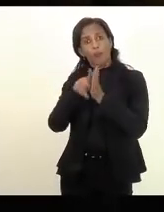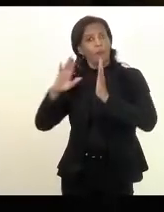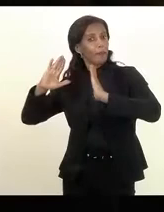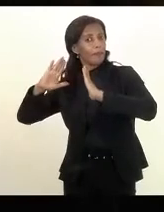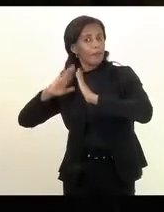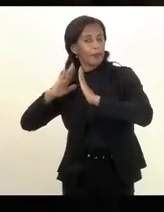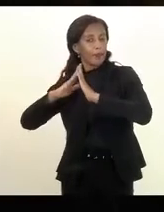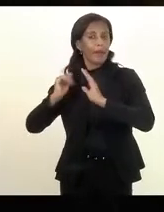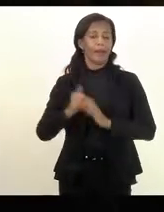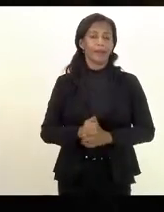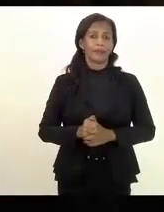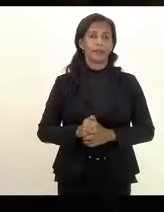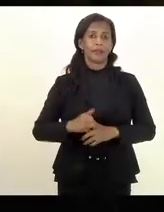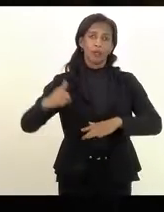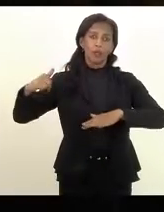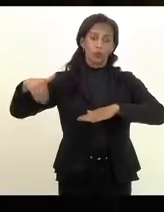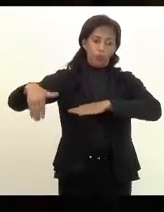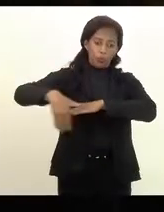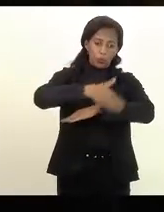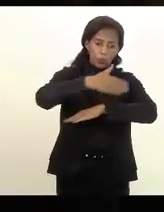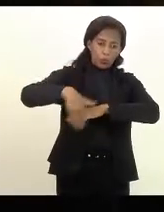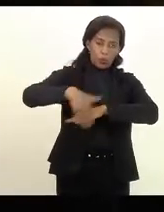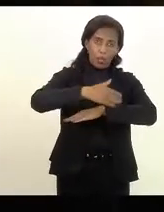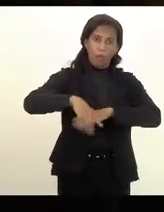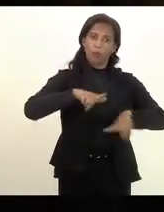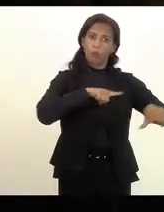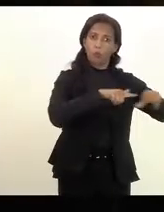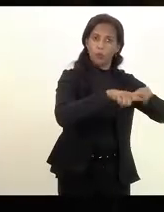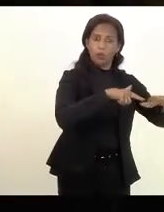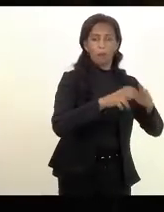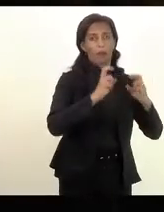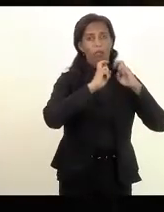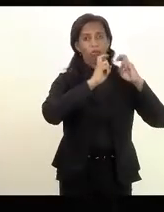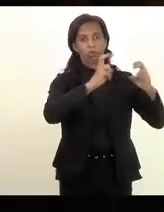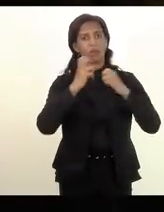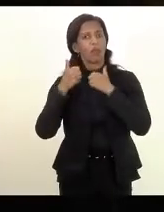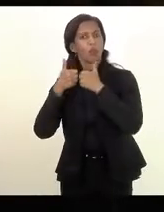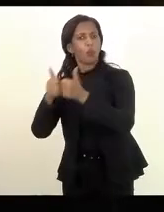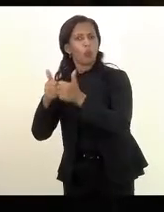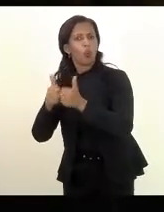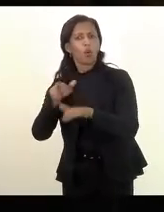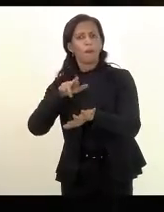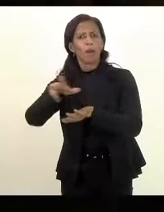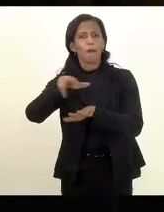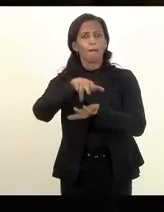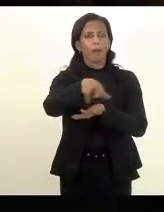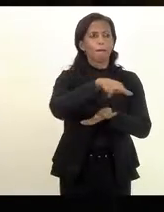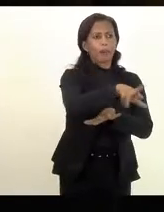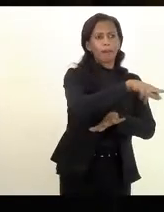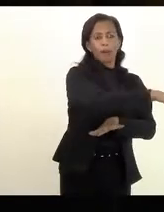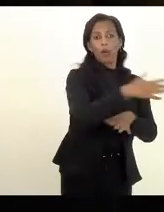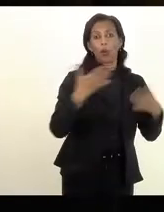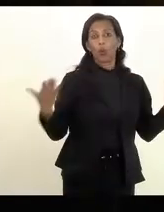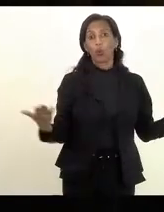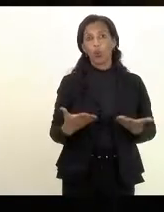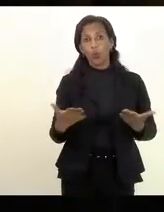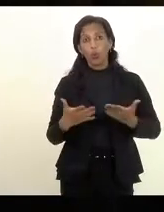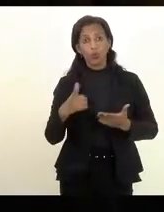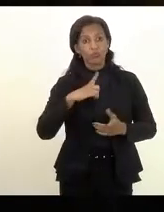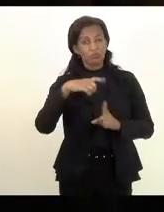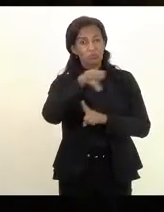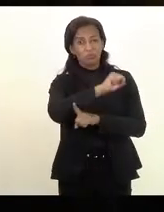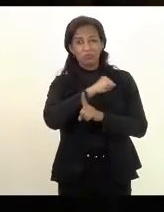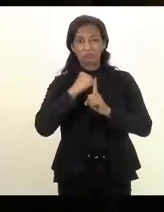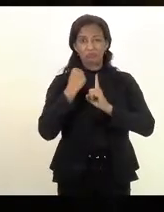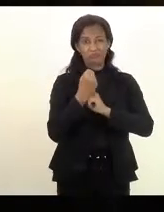no caminho para o trabalho nos ônibus nos trens enfim hoje a gente tem uma sociedade muito hostil